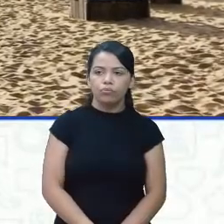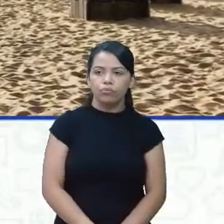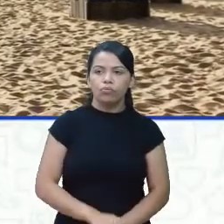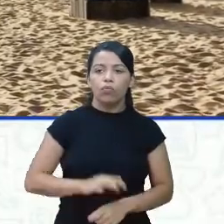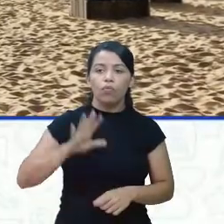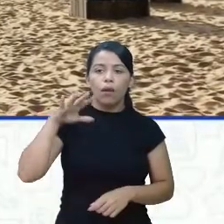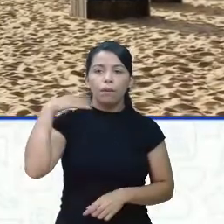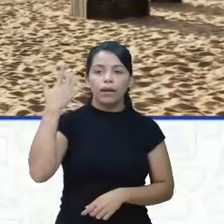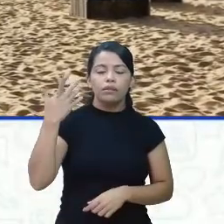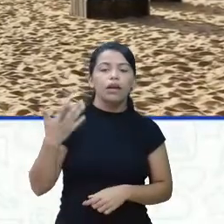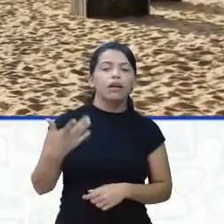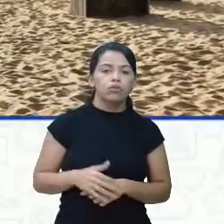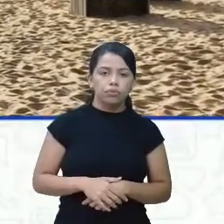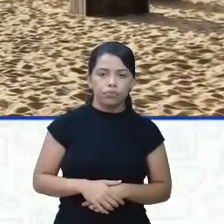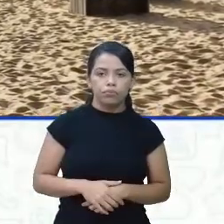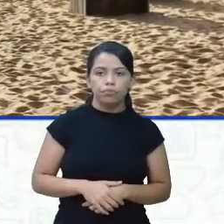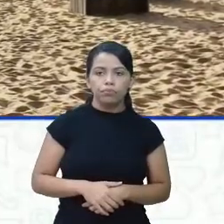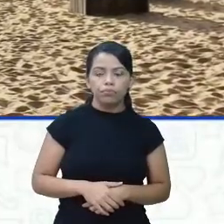paisagem sonora.